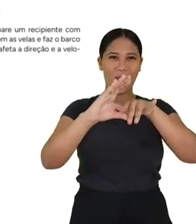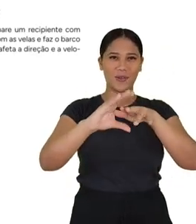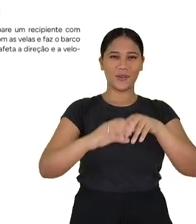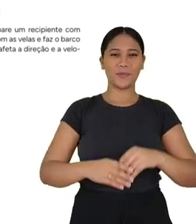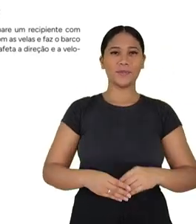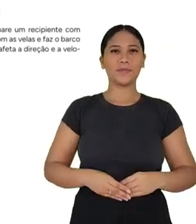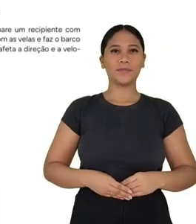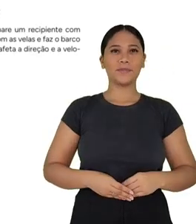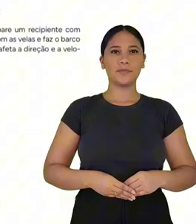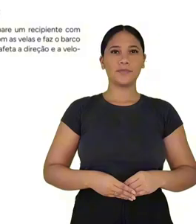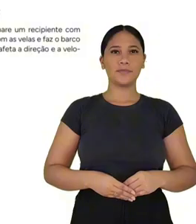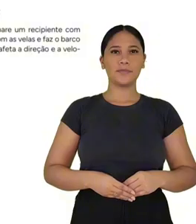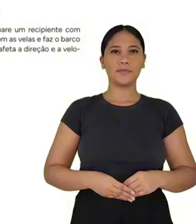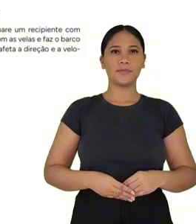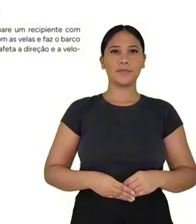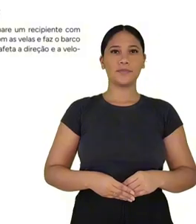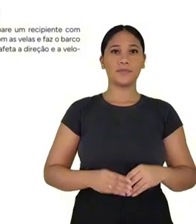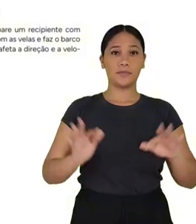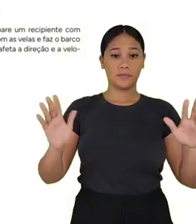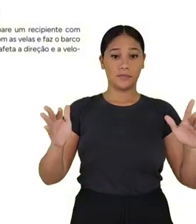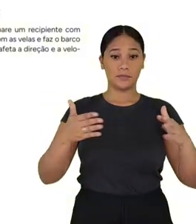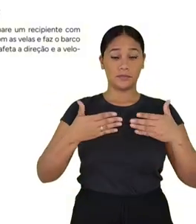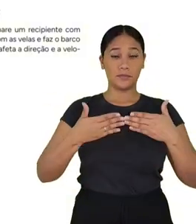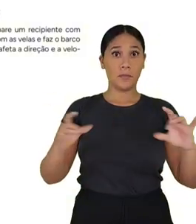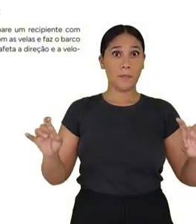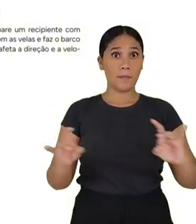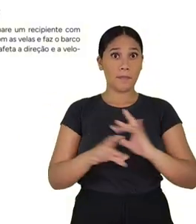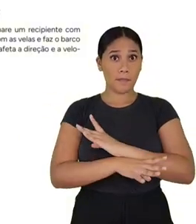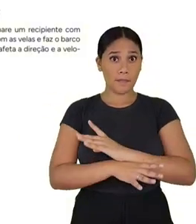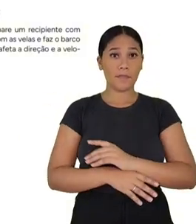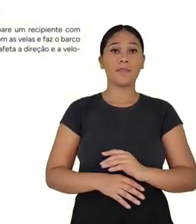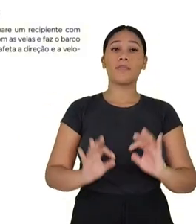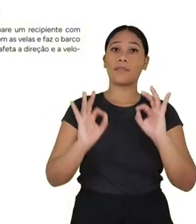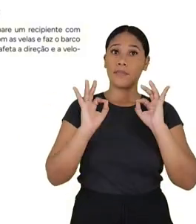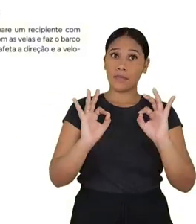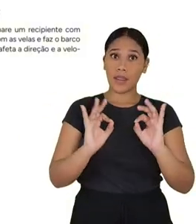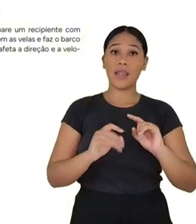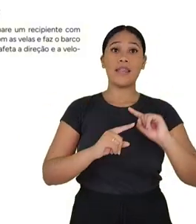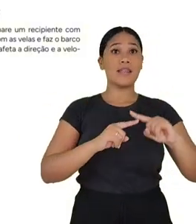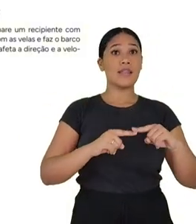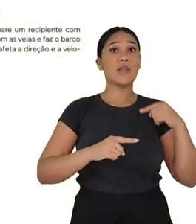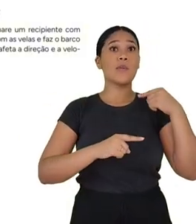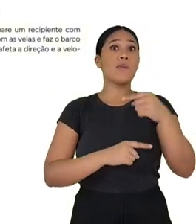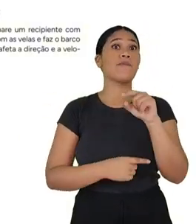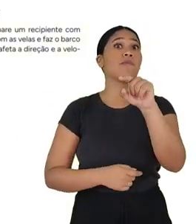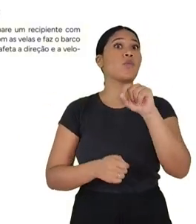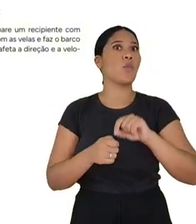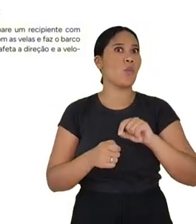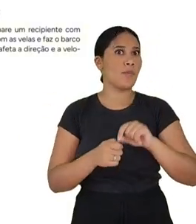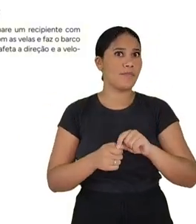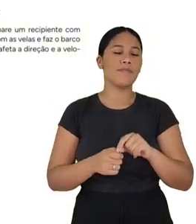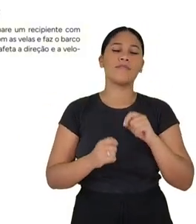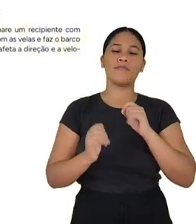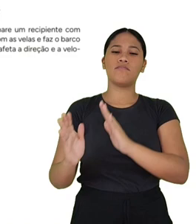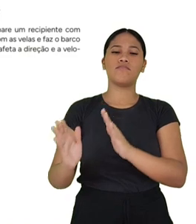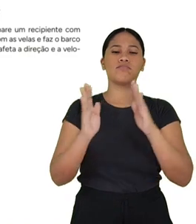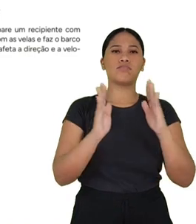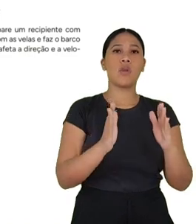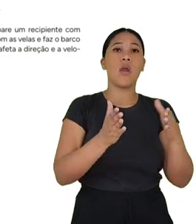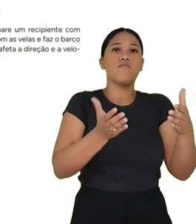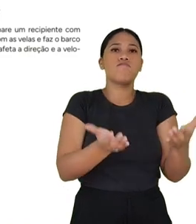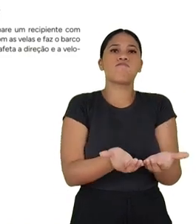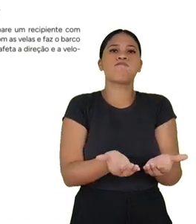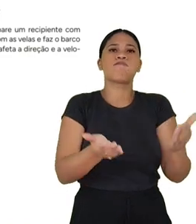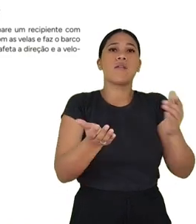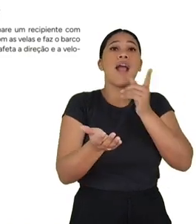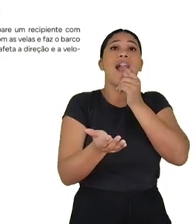detalhes, veja o vídeo a seguir. Após finalizar a personalização do seu barco à vela, separe um recipiente com